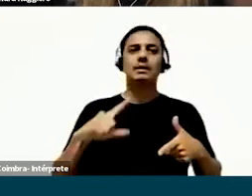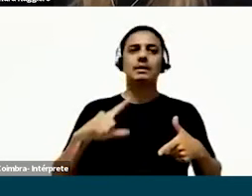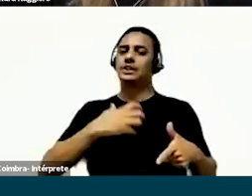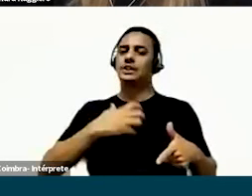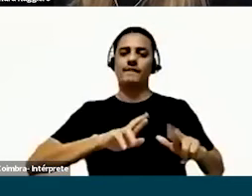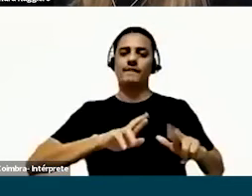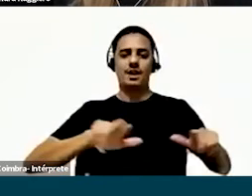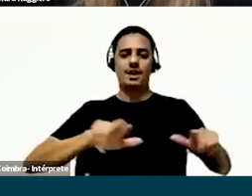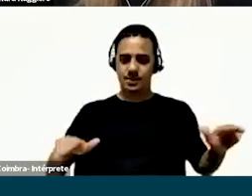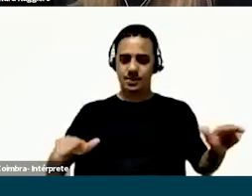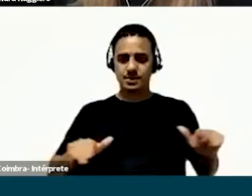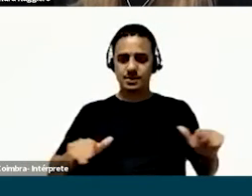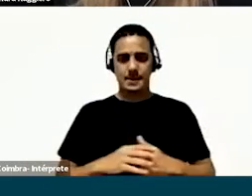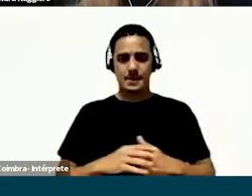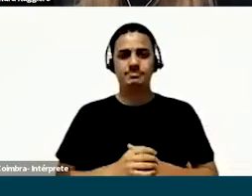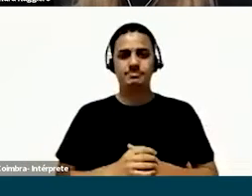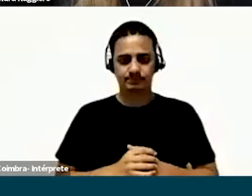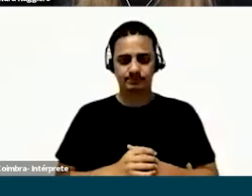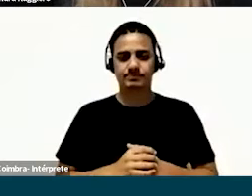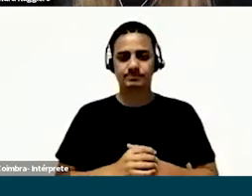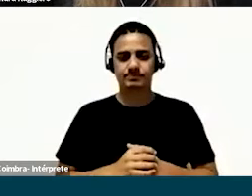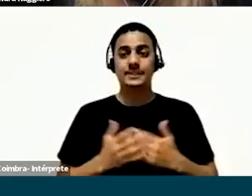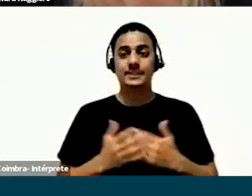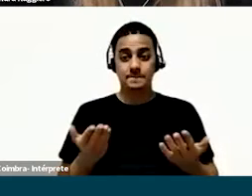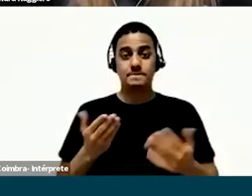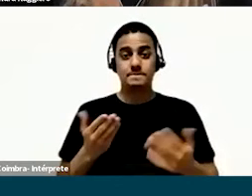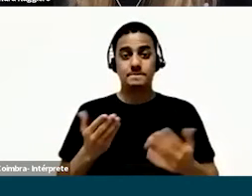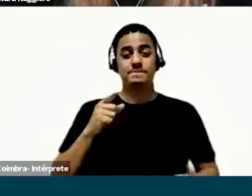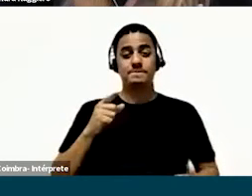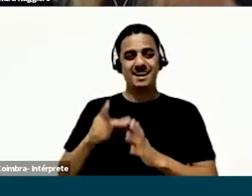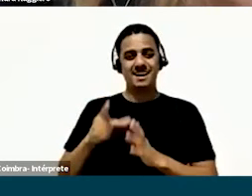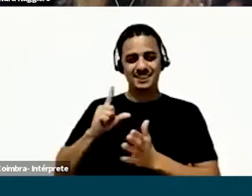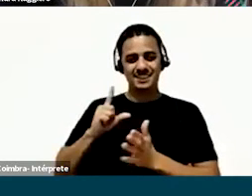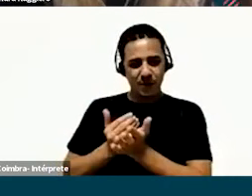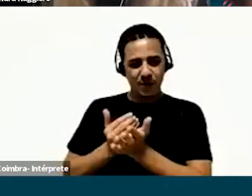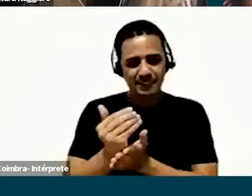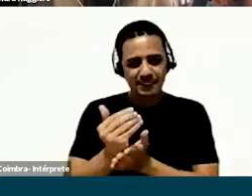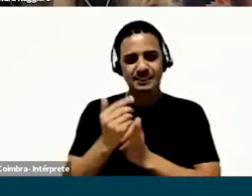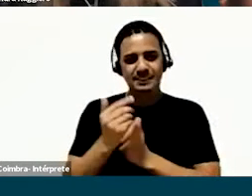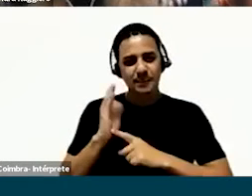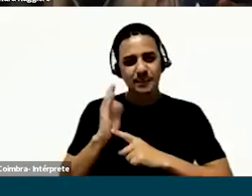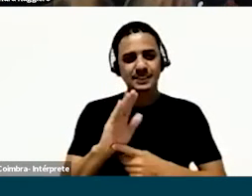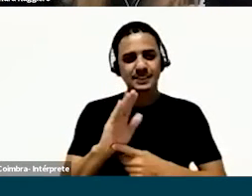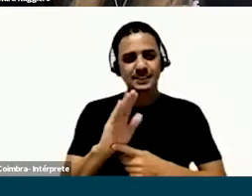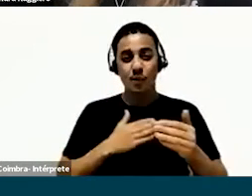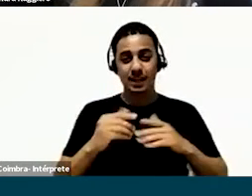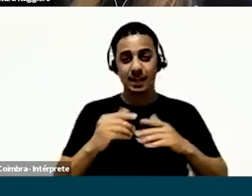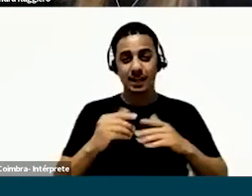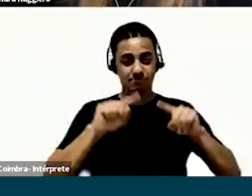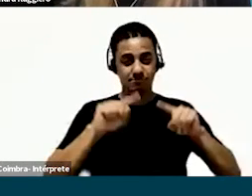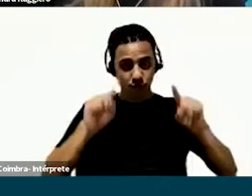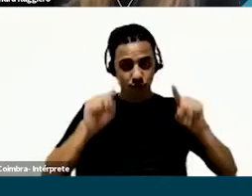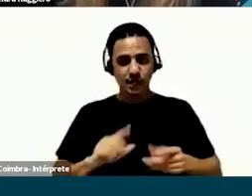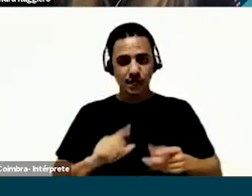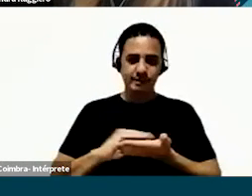problemas são diferentes. Por isso, antes mesmo de dar início a todo e